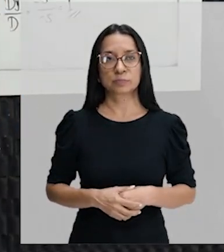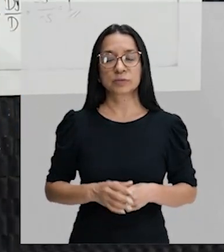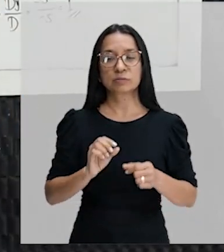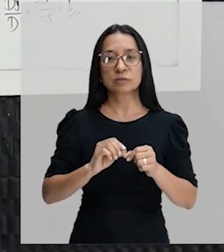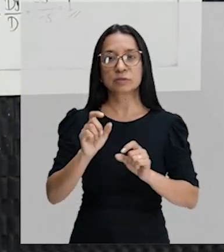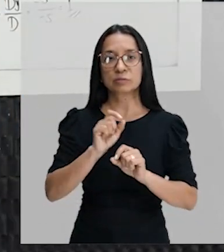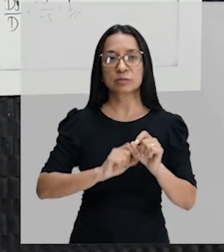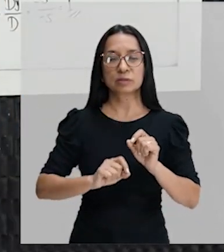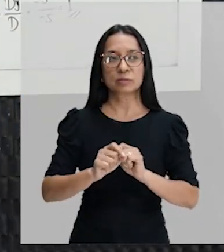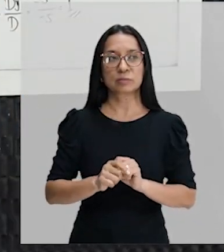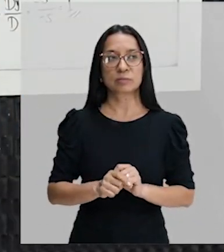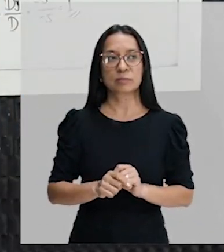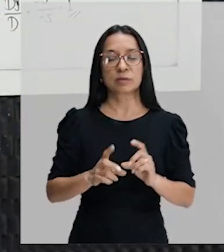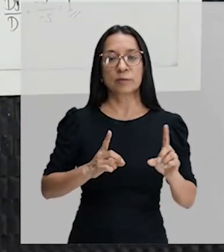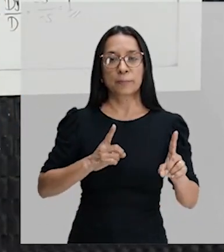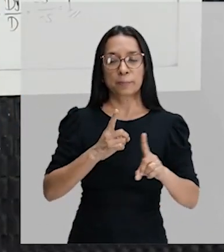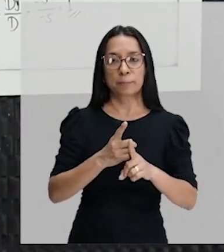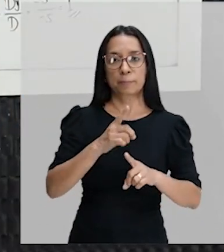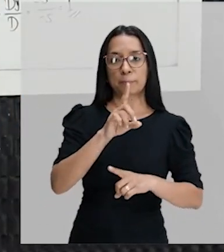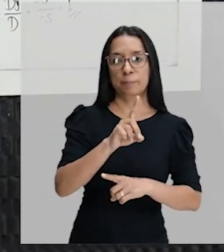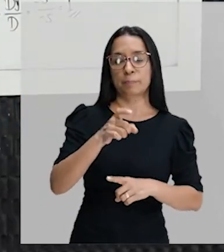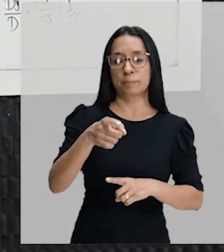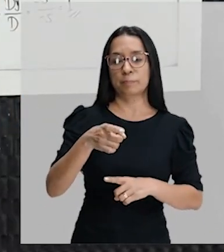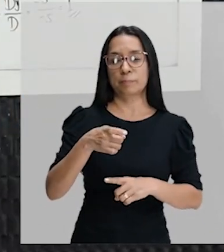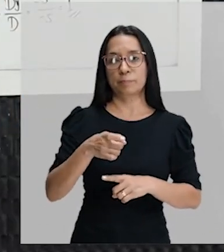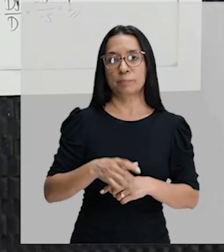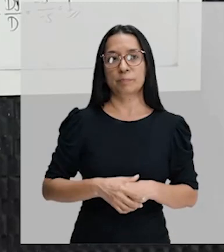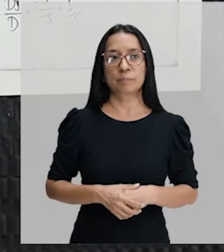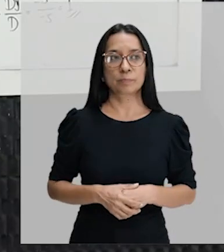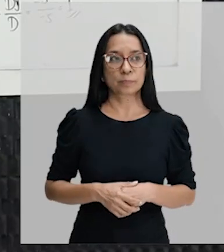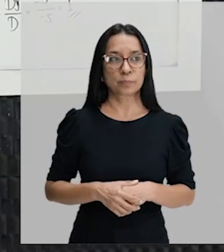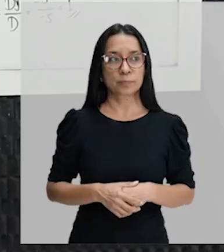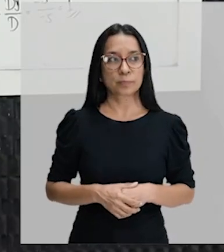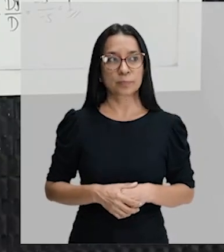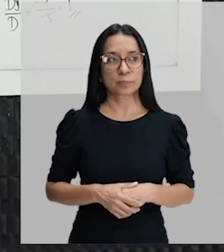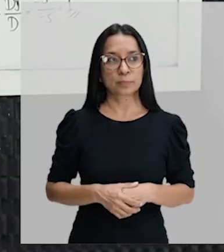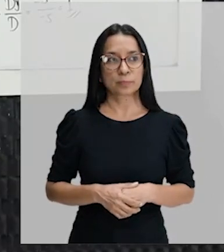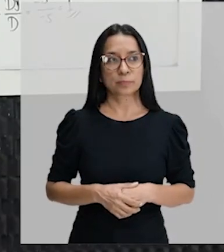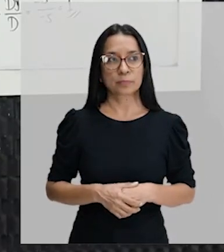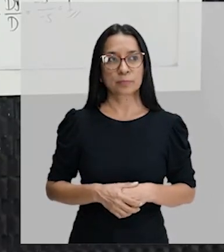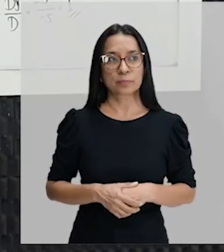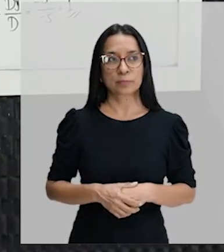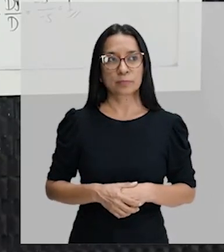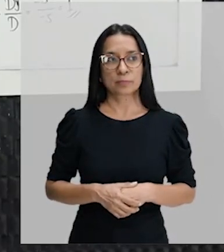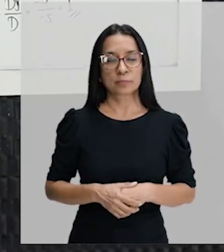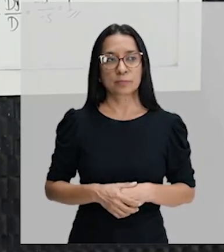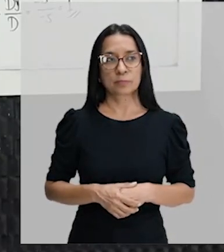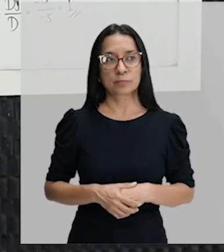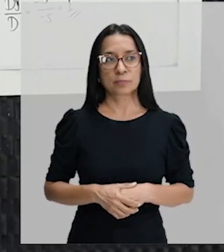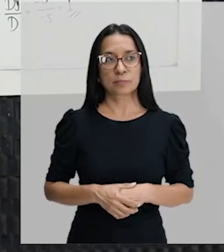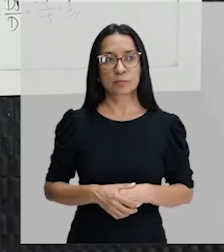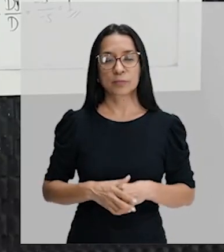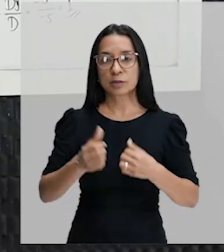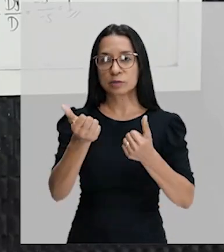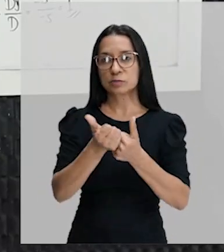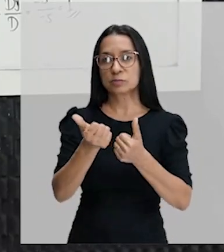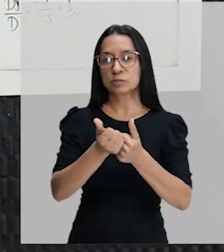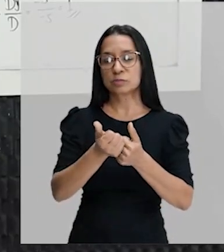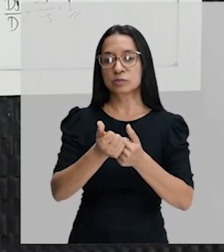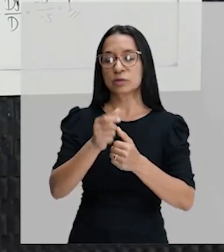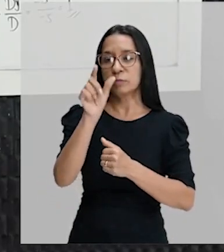A gente vai encontrar o dx. Como é que a gente faz para encontrar o dx? A gente vai substituir essa primeira coluna